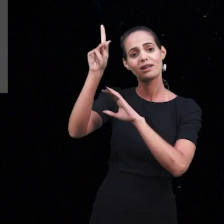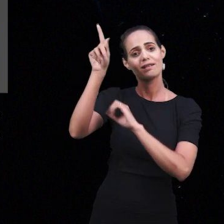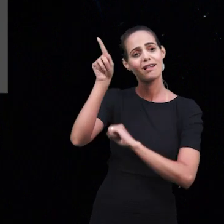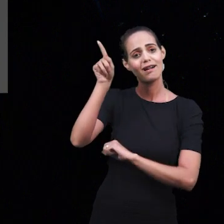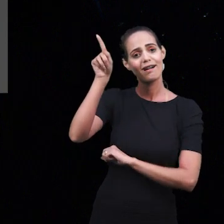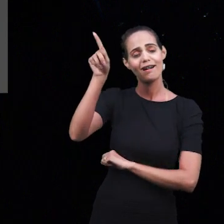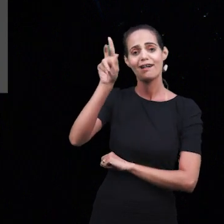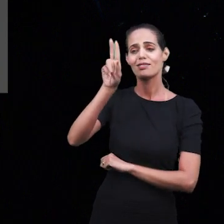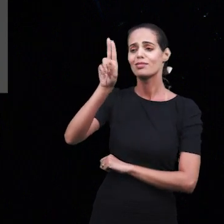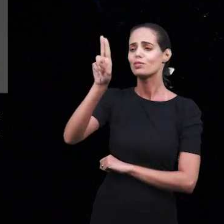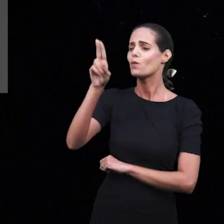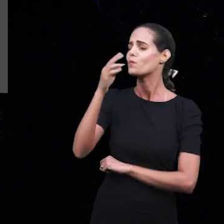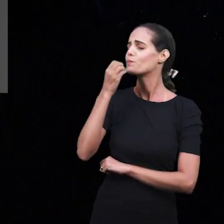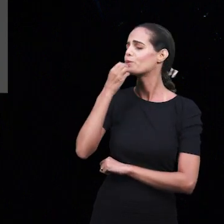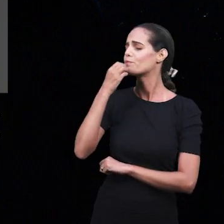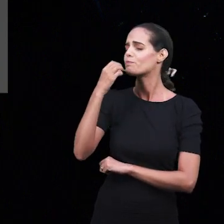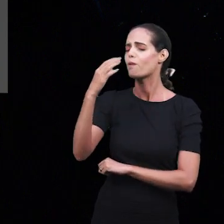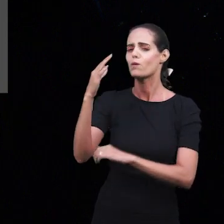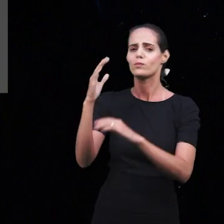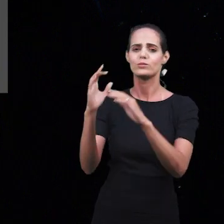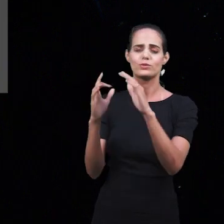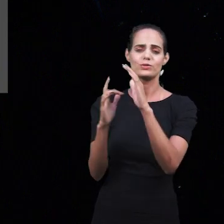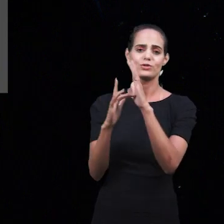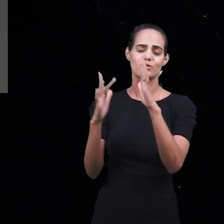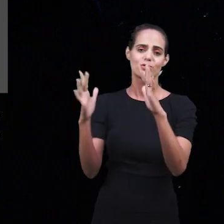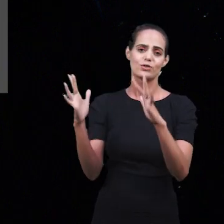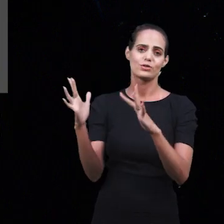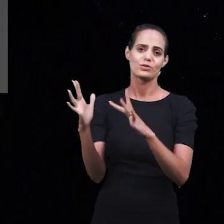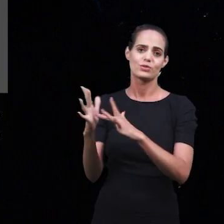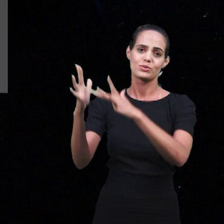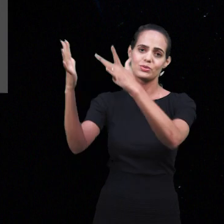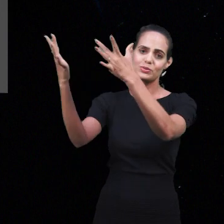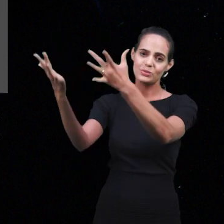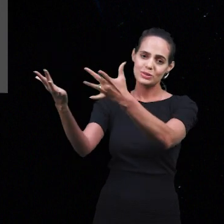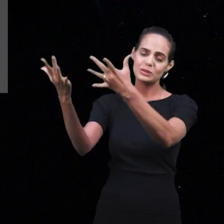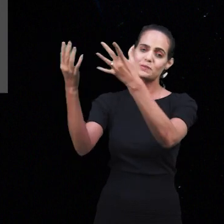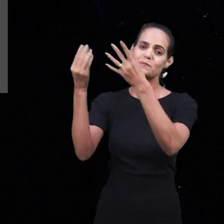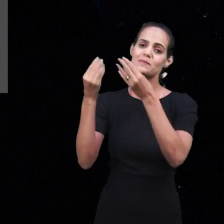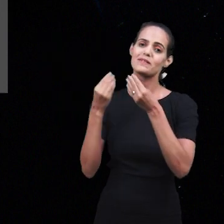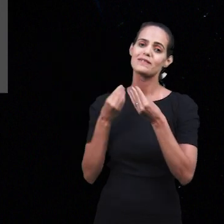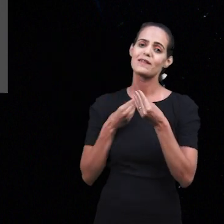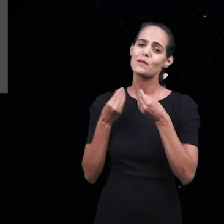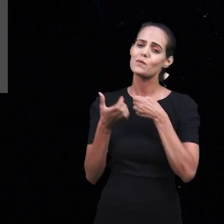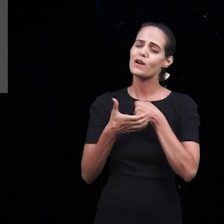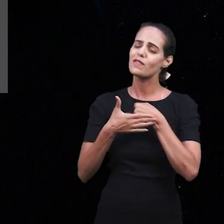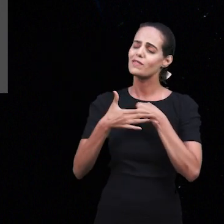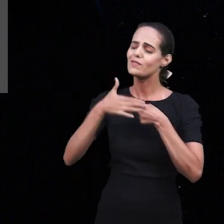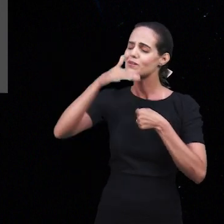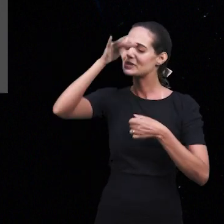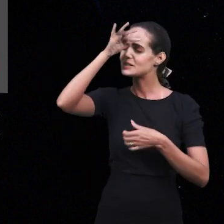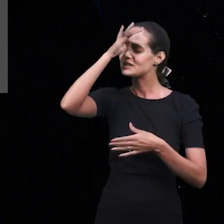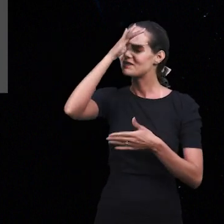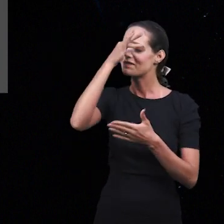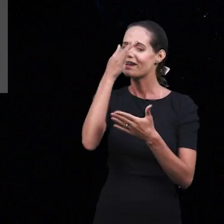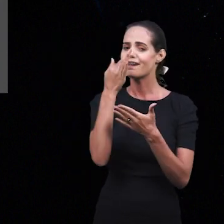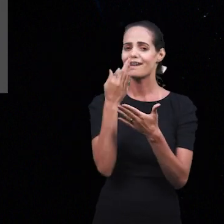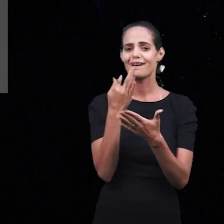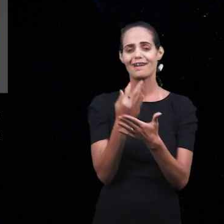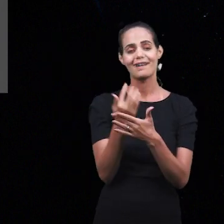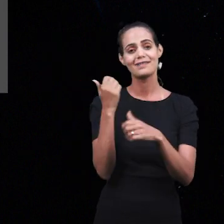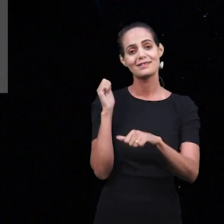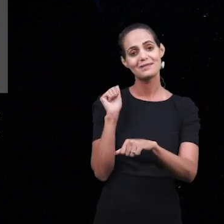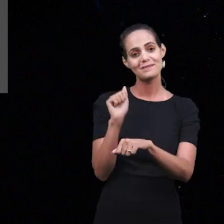porvir. Nome bom, doce a fé,